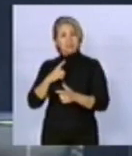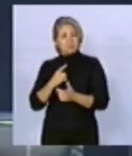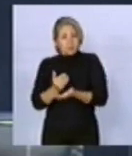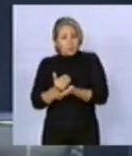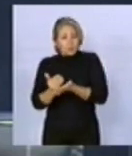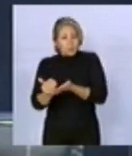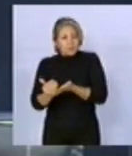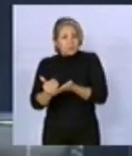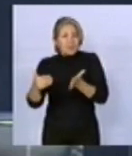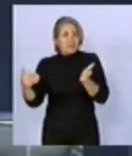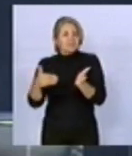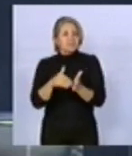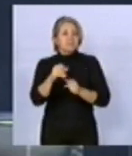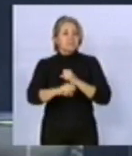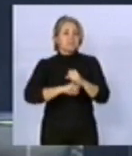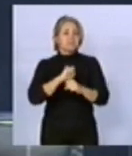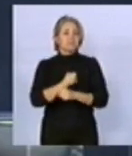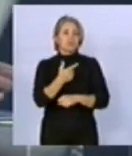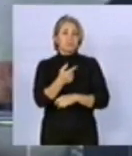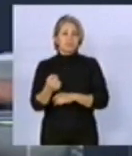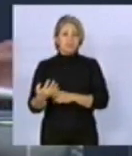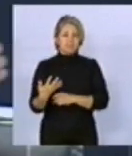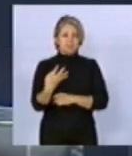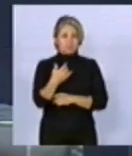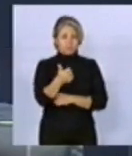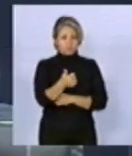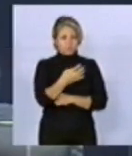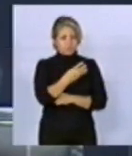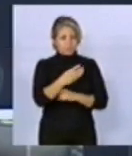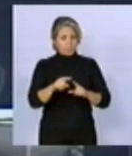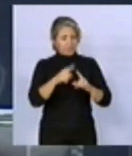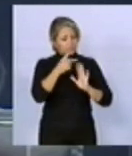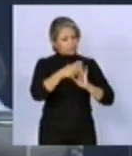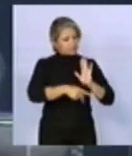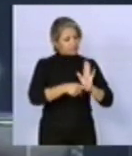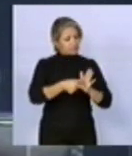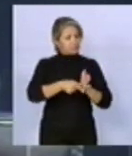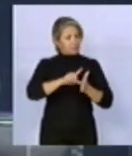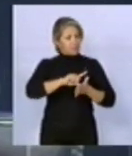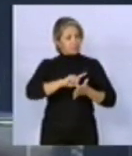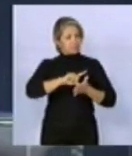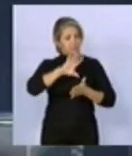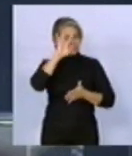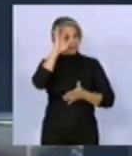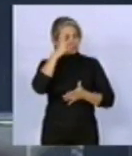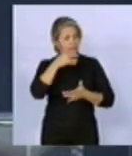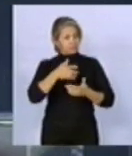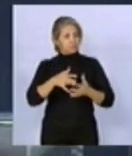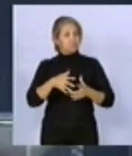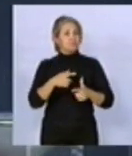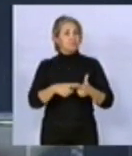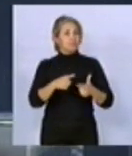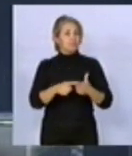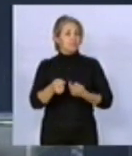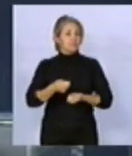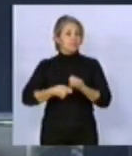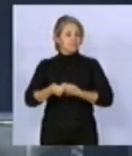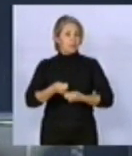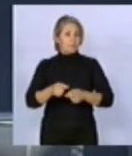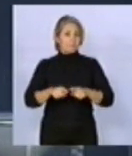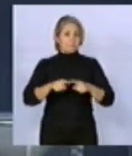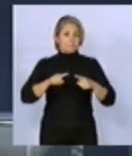em operação até 2014 mas são projetos que foram definidos antes da crise em contrapartida